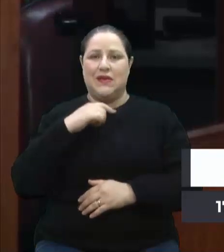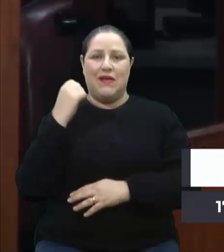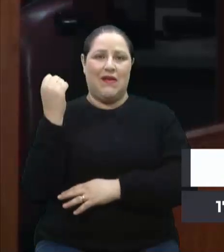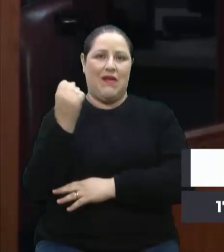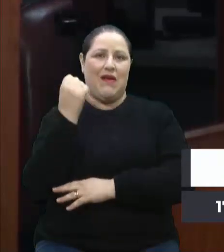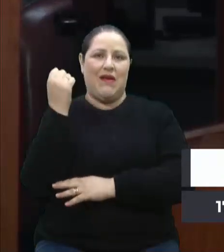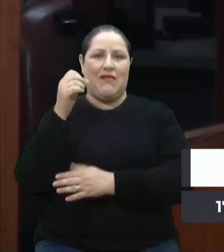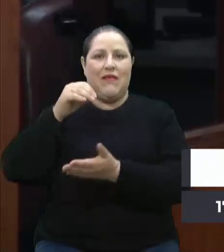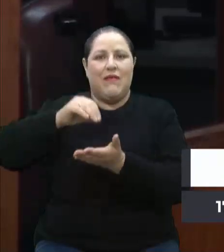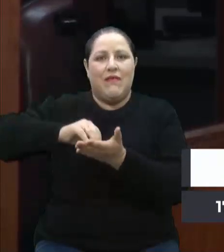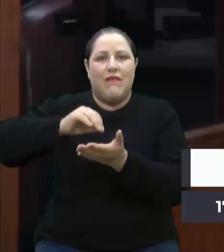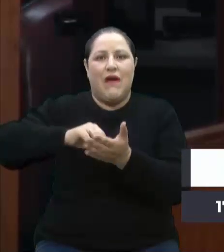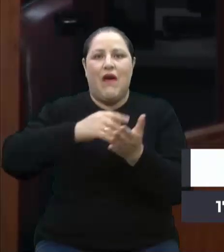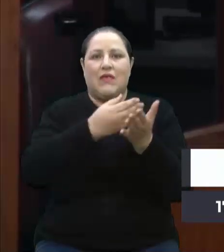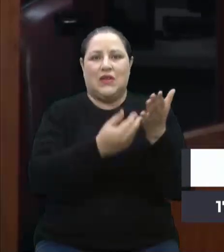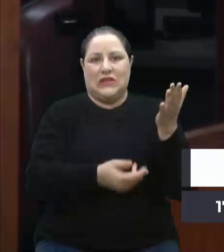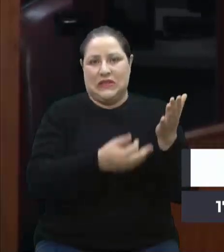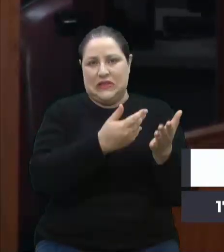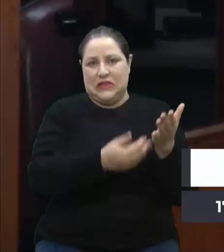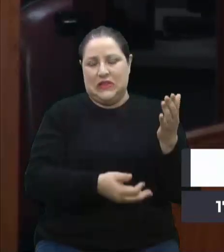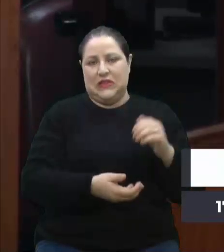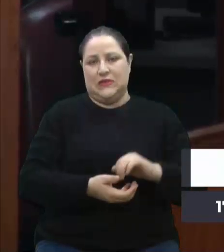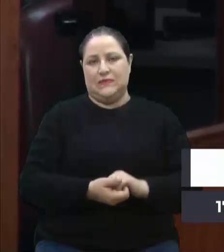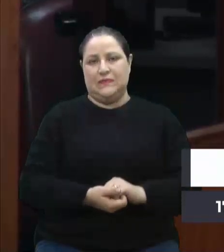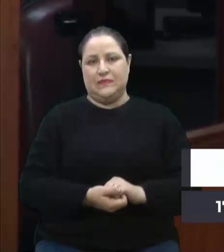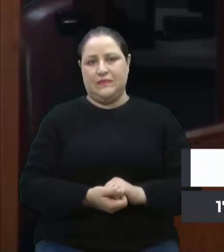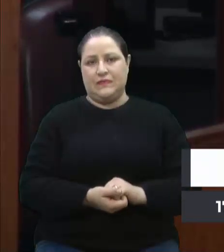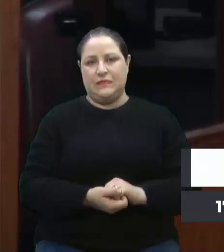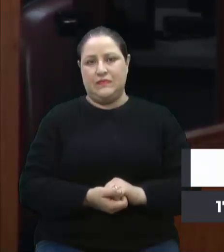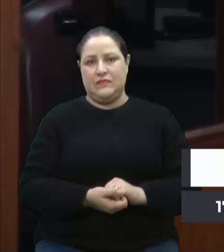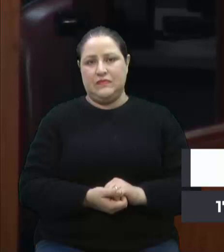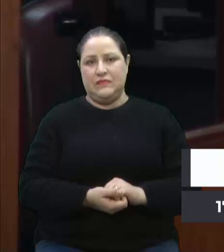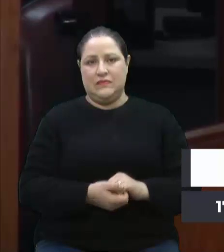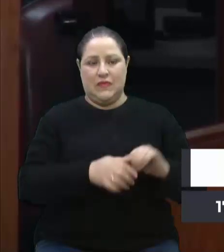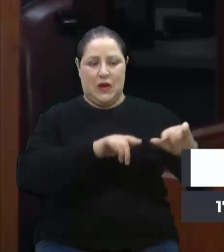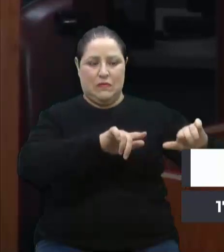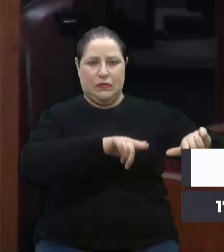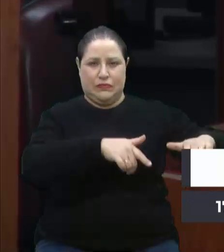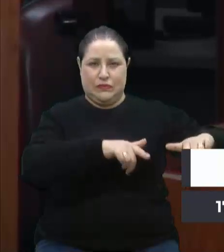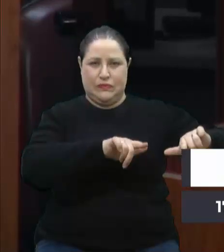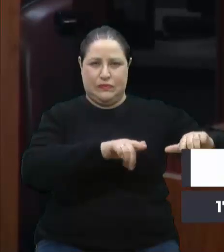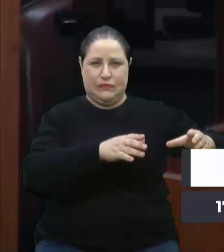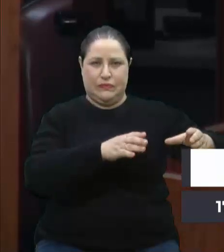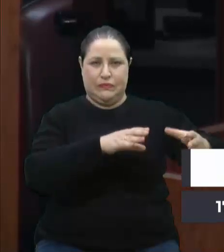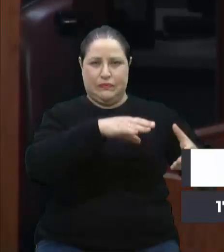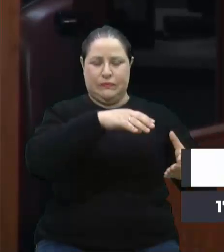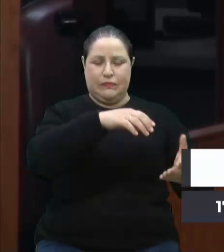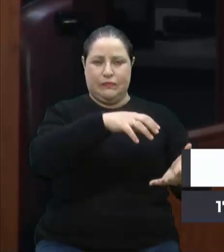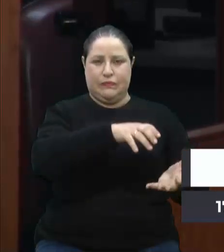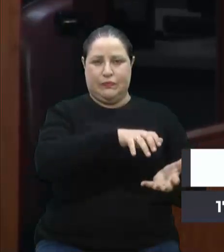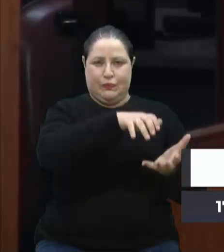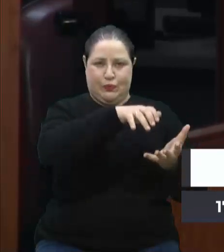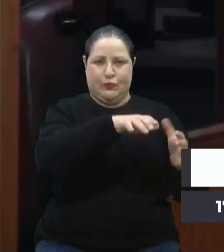dos estoques e é esse cenário é de ontem tá